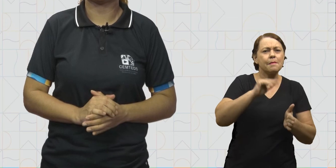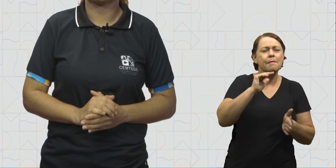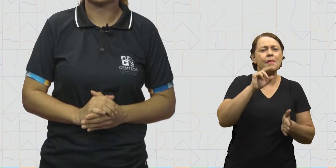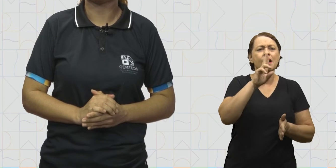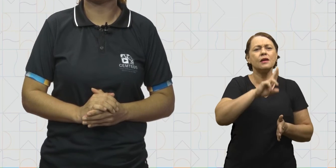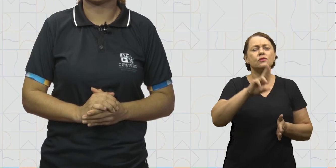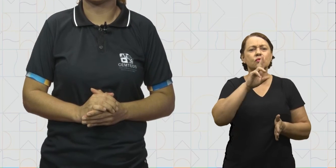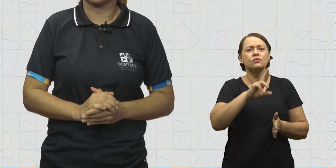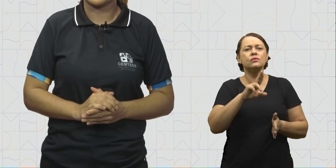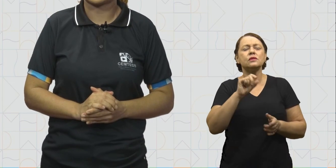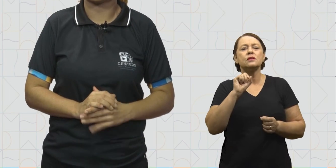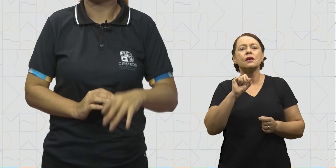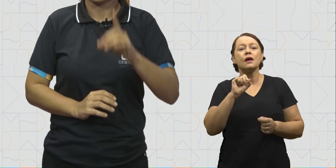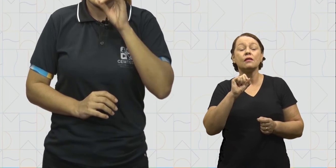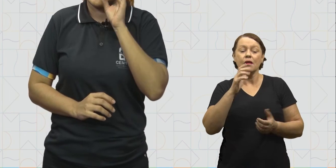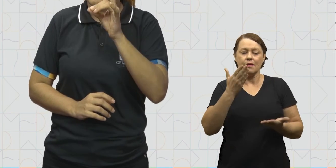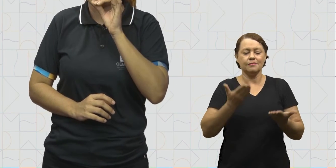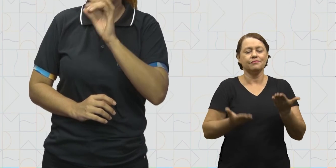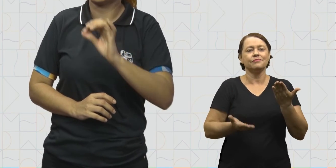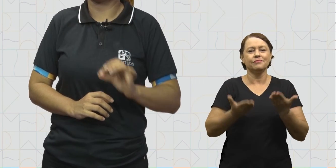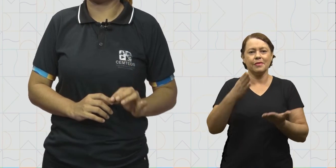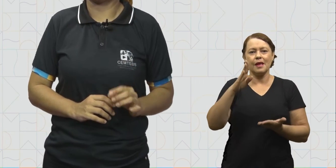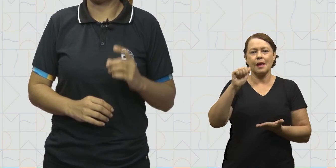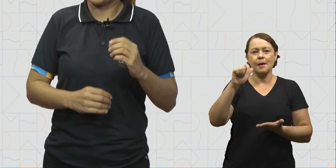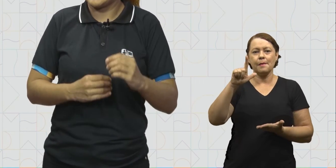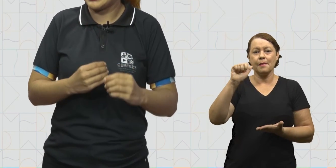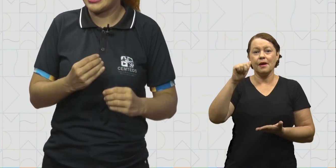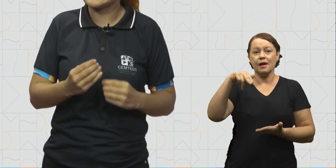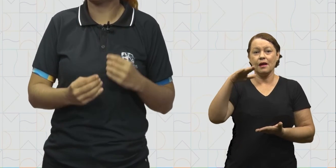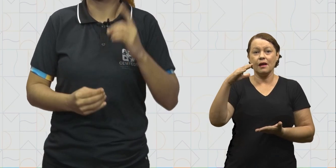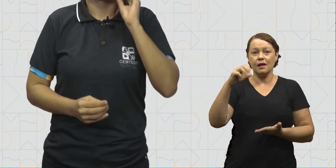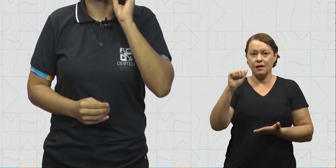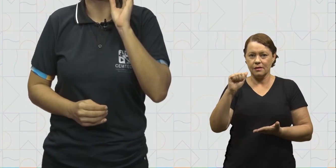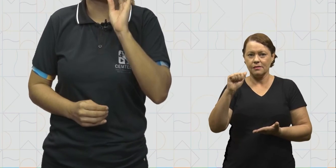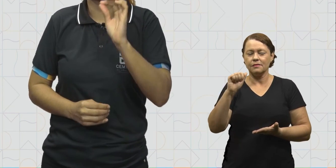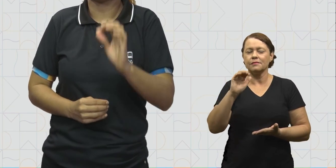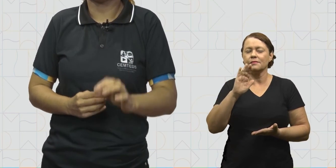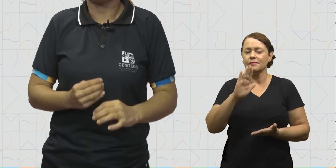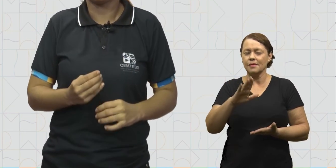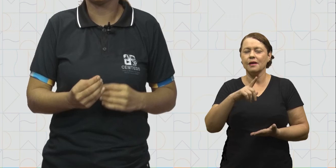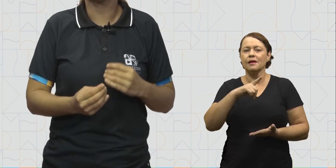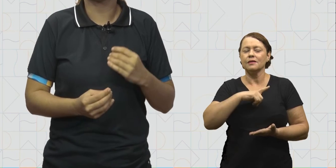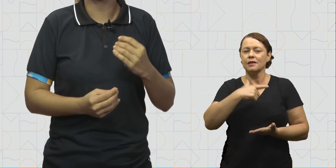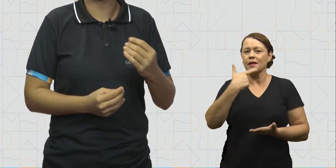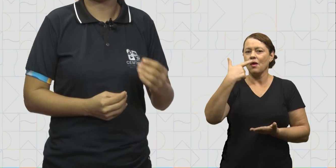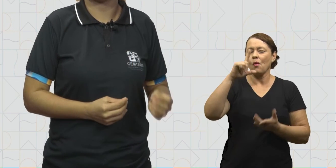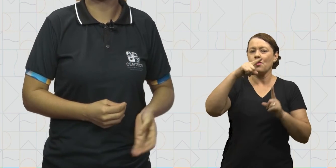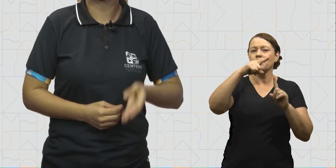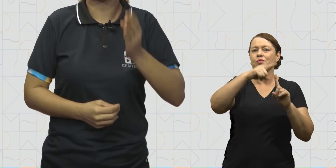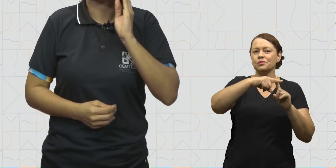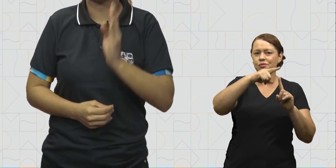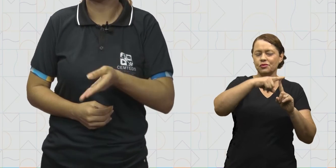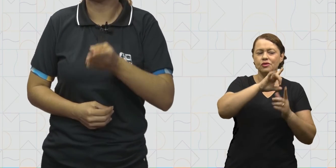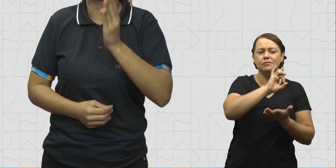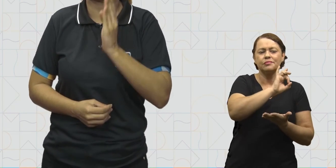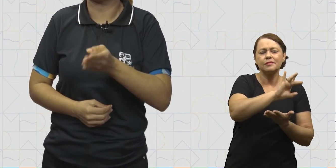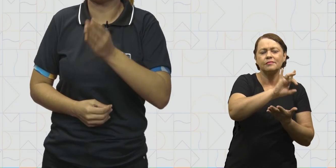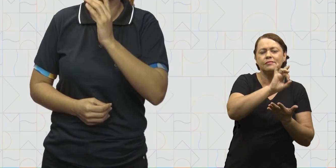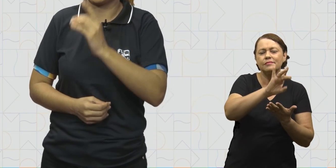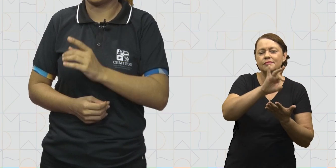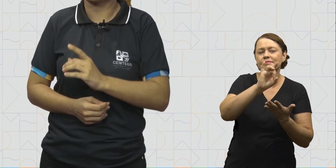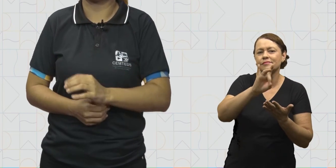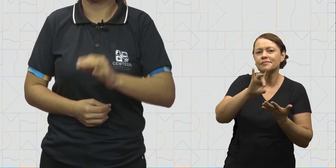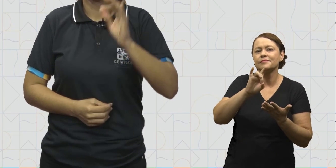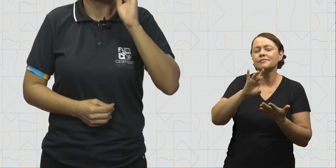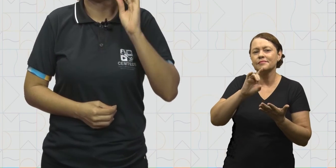fazer essa medição do peso é a balança. Mas existem outros tipos. Cada tipo